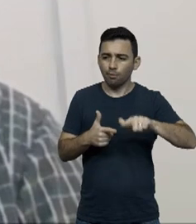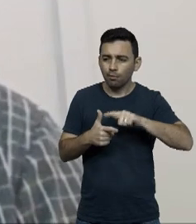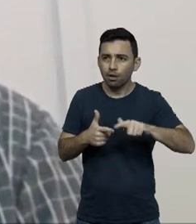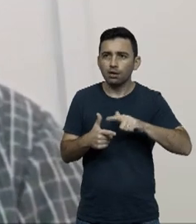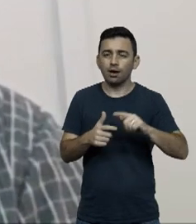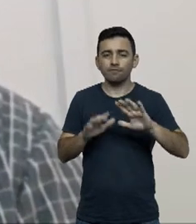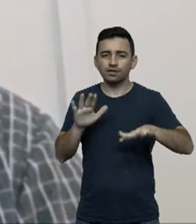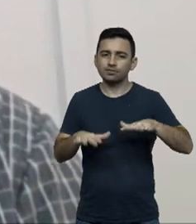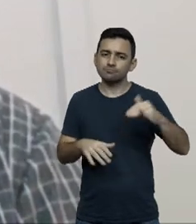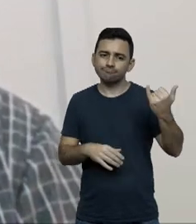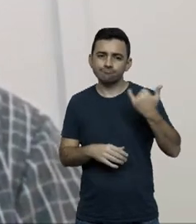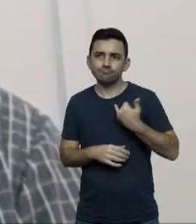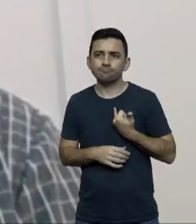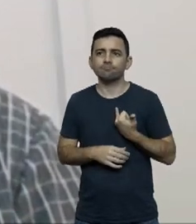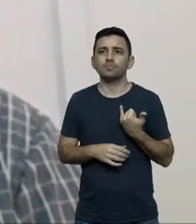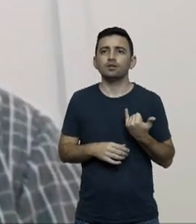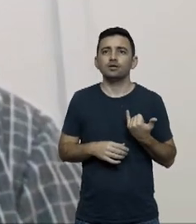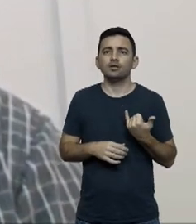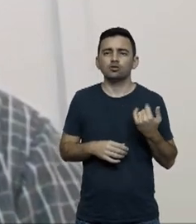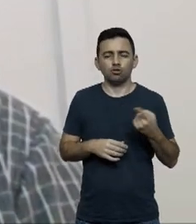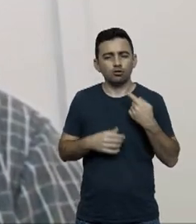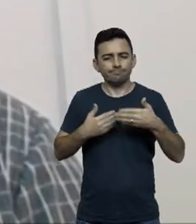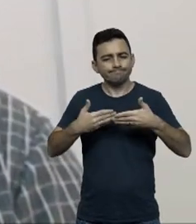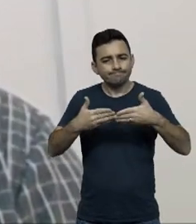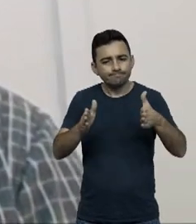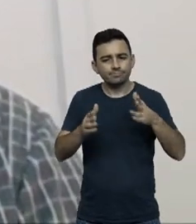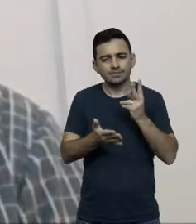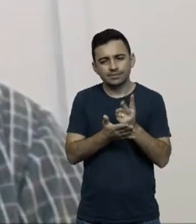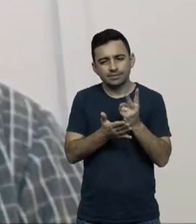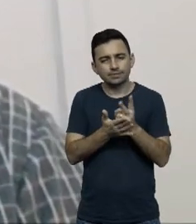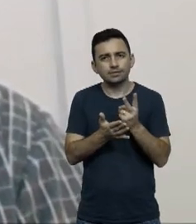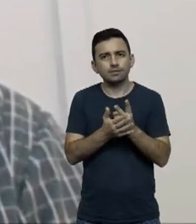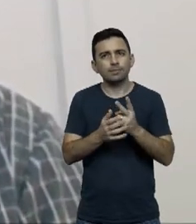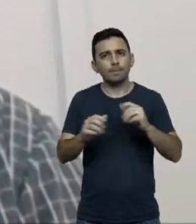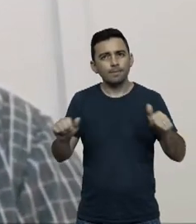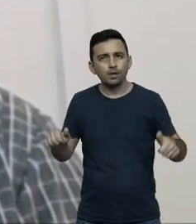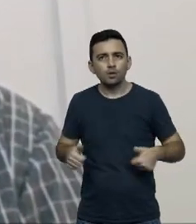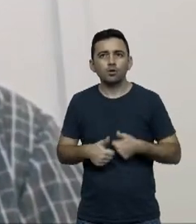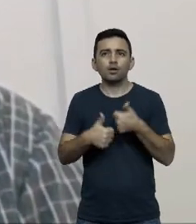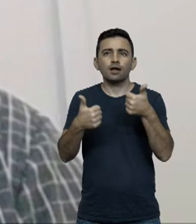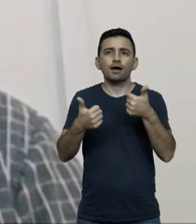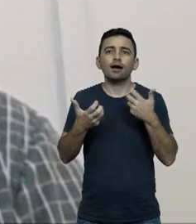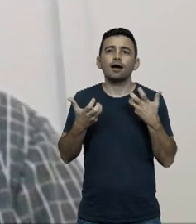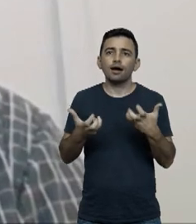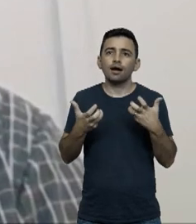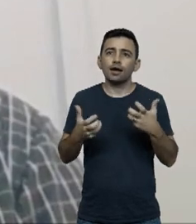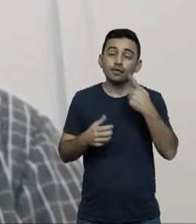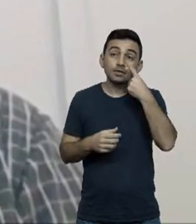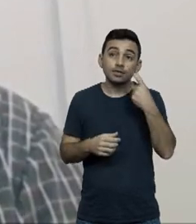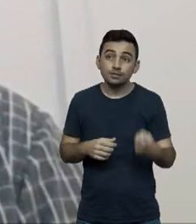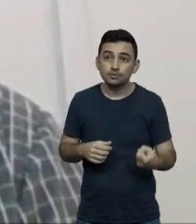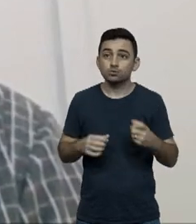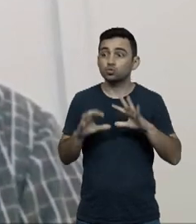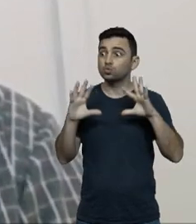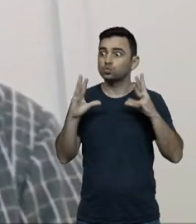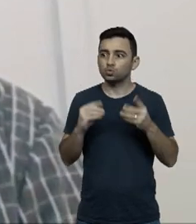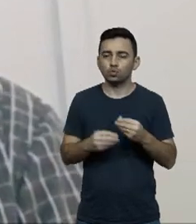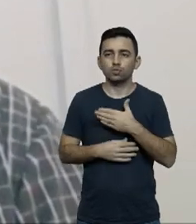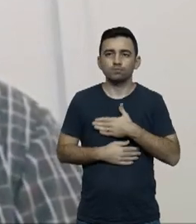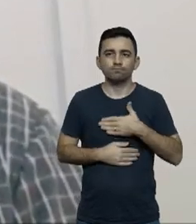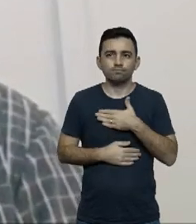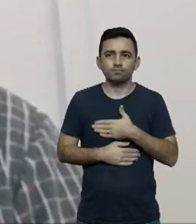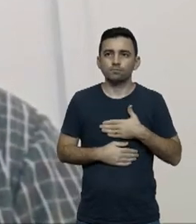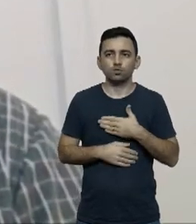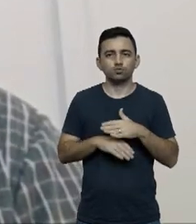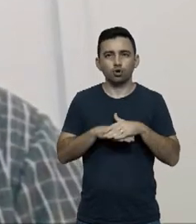gente a gente tá sempre aberto a tentar melhorar que tá e fazer com que seja interessante para todo mundo então